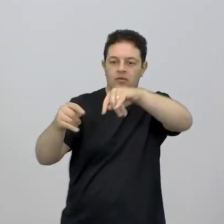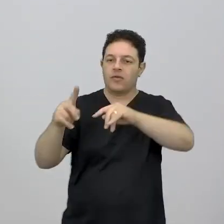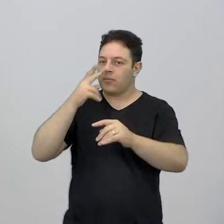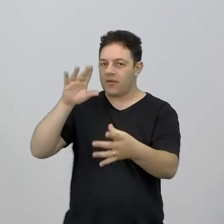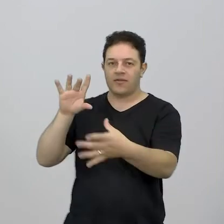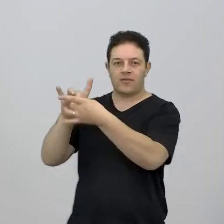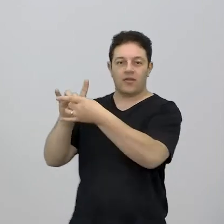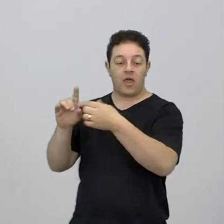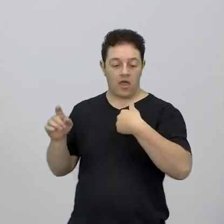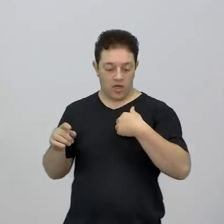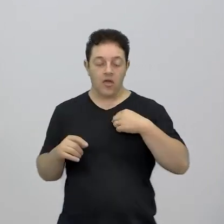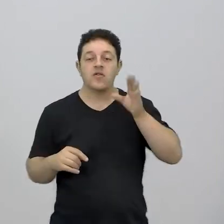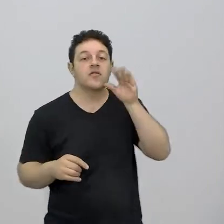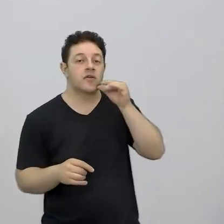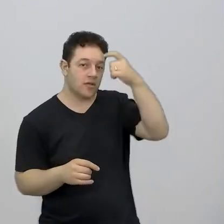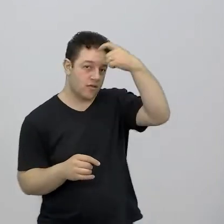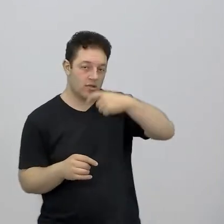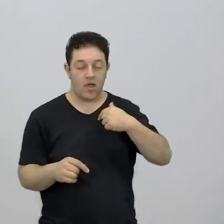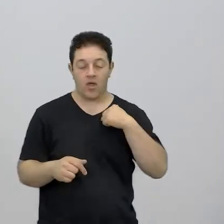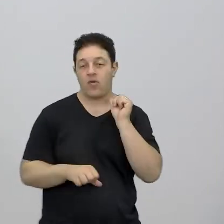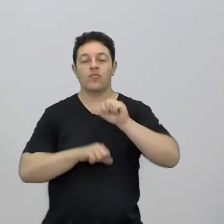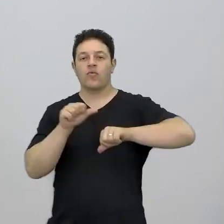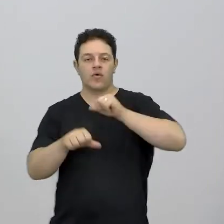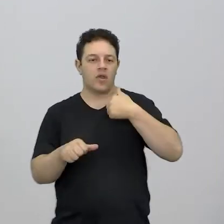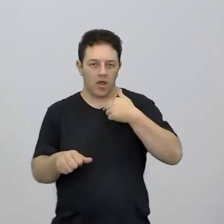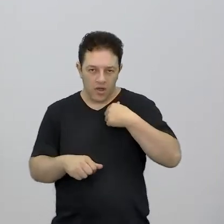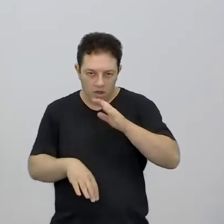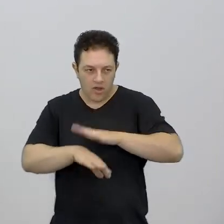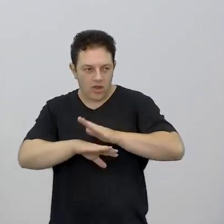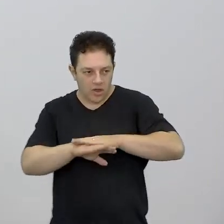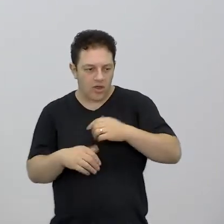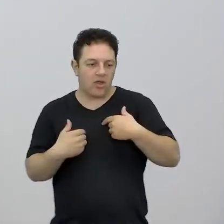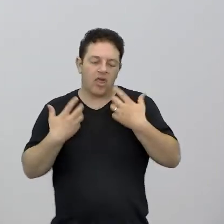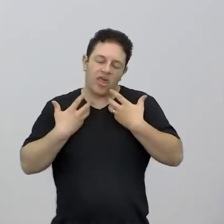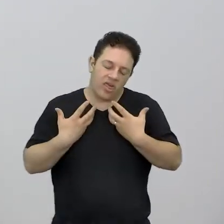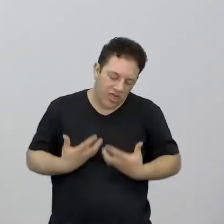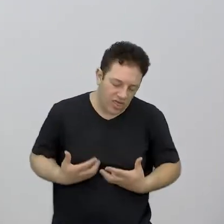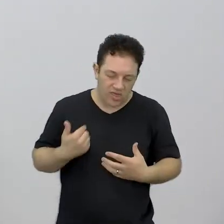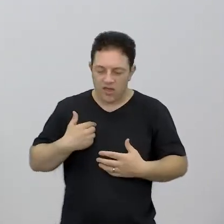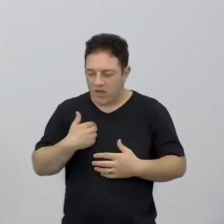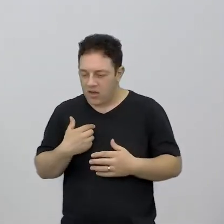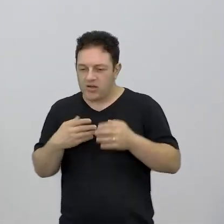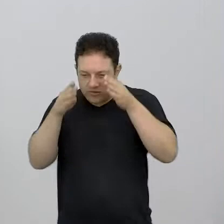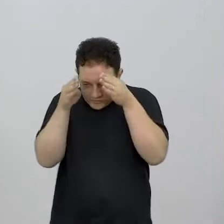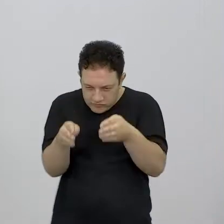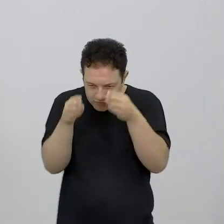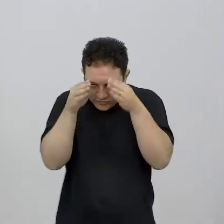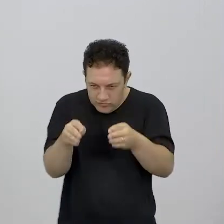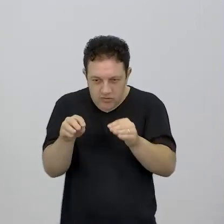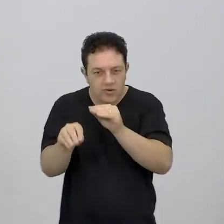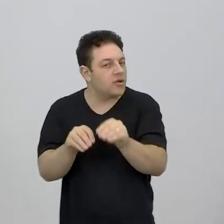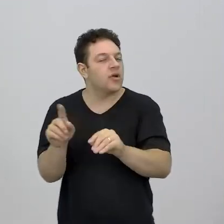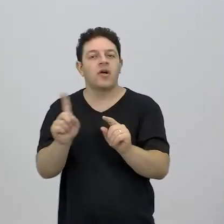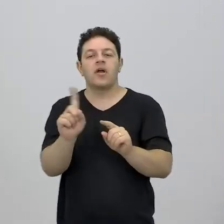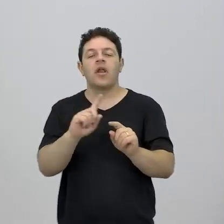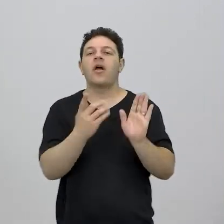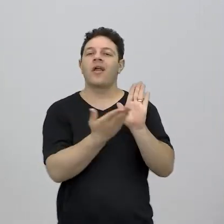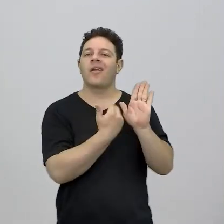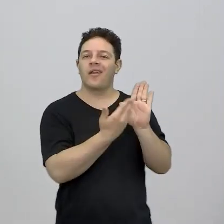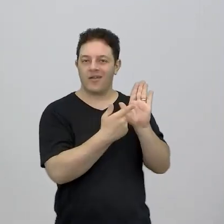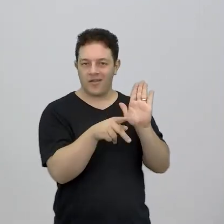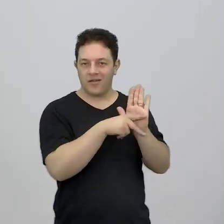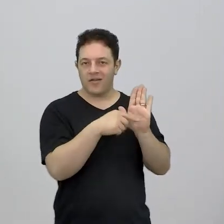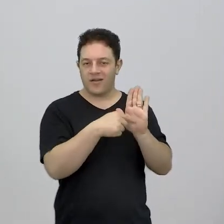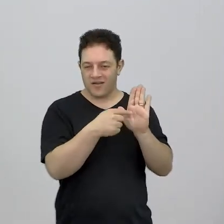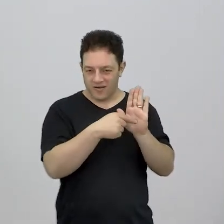vinculados com os trabalhadores. Os trabalhadores eles não ficaram extremamente especializados, eles, eu vou usar um termo de um livro de